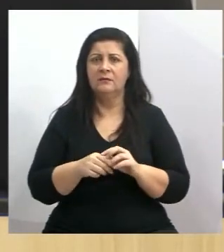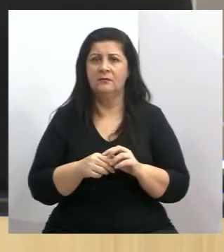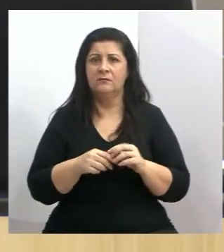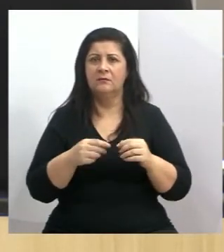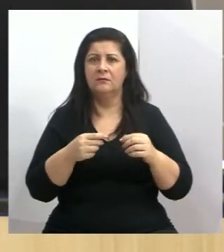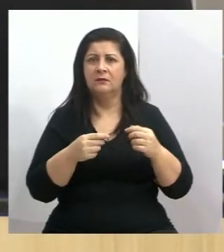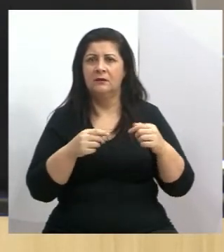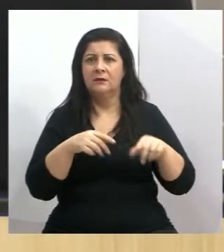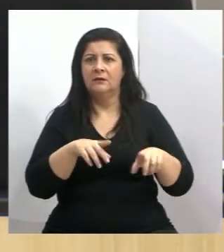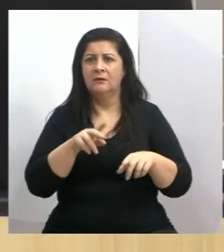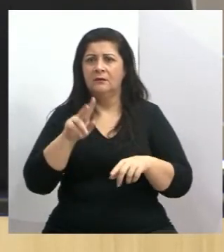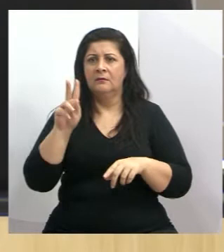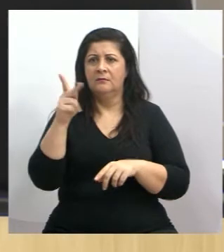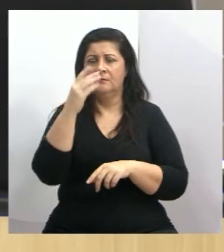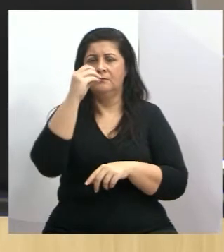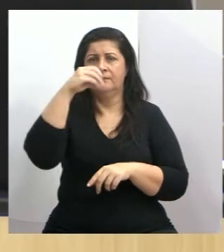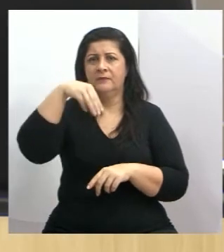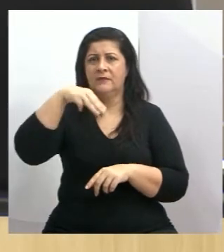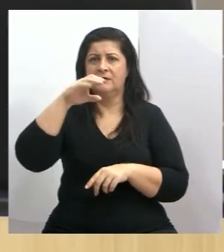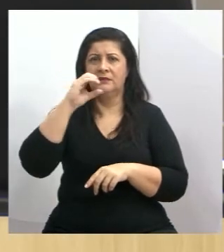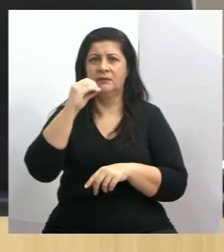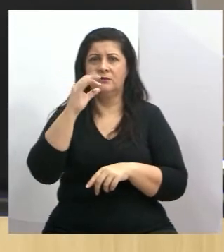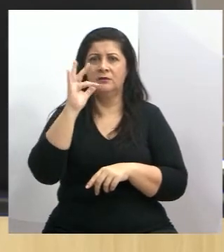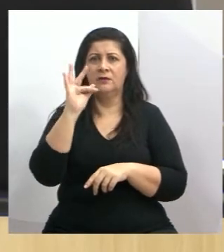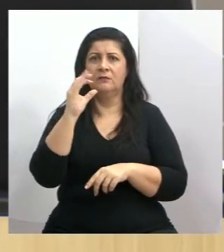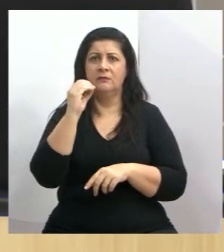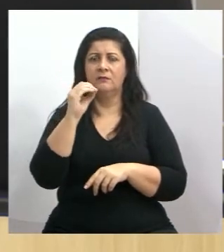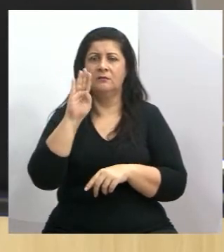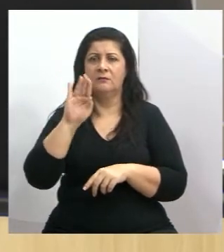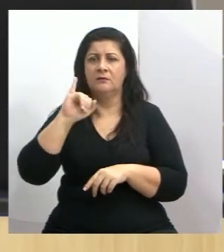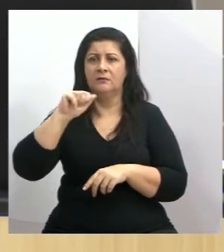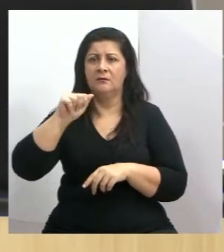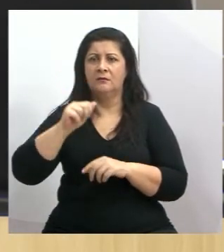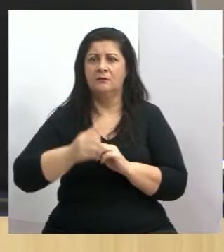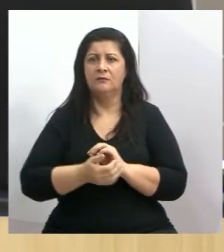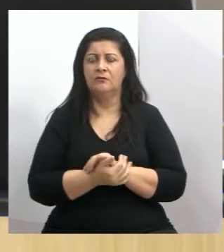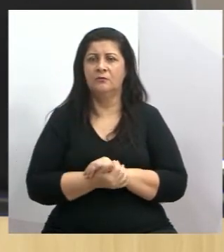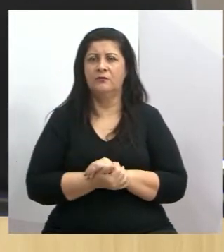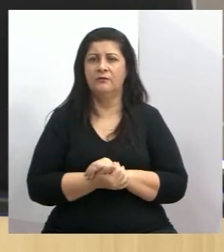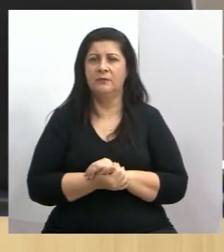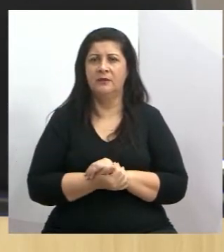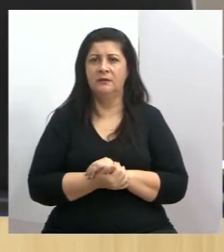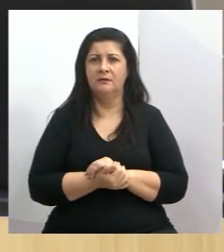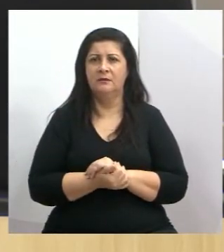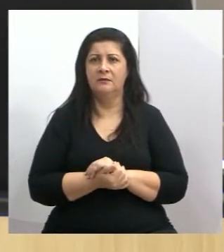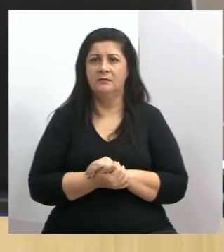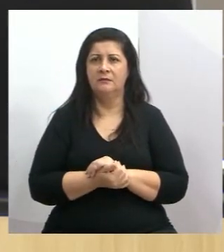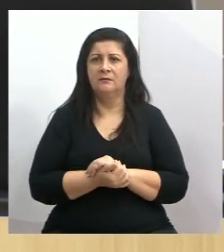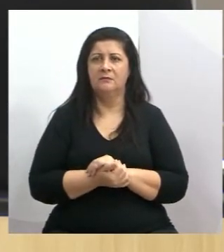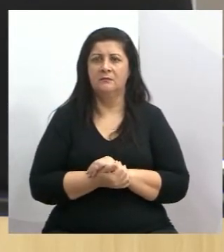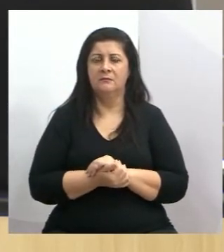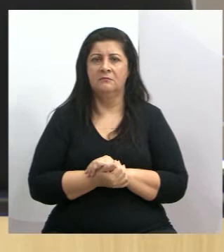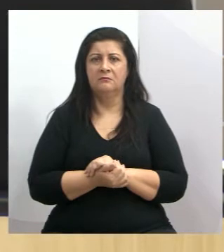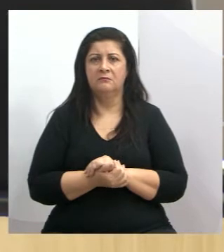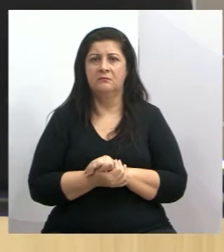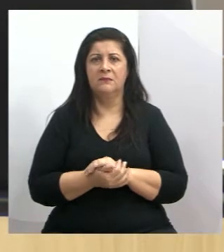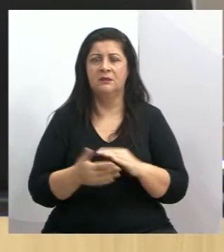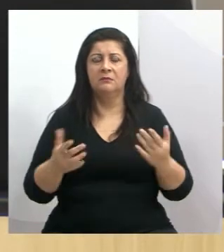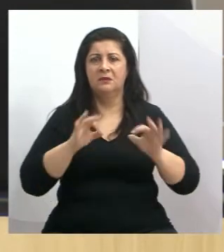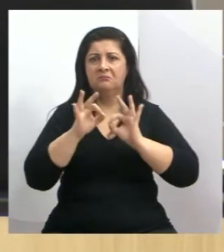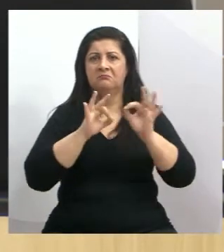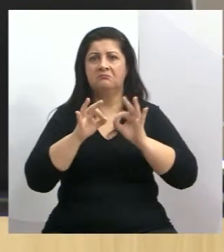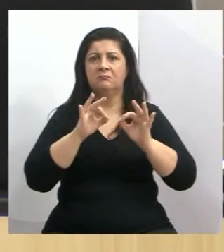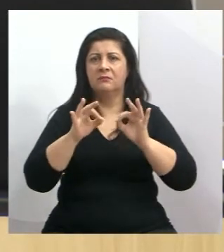diante da grande grande relevância dessa data respeito aos homens que querendo apresente essa casa que seja adotados presidência